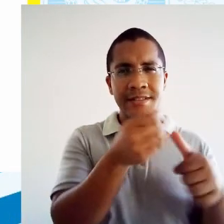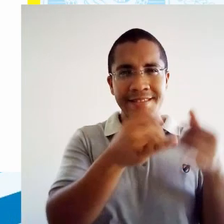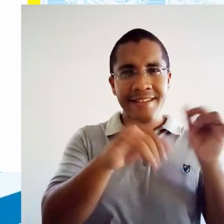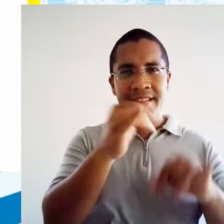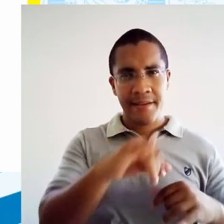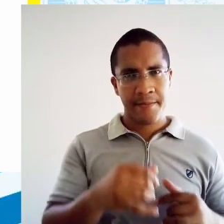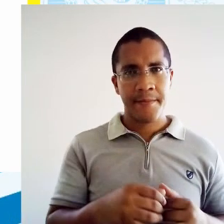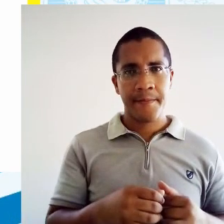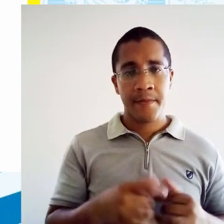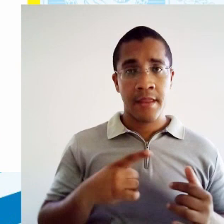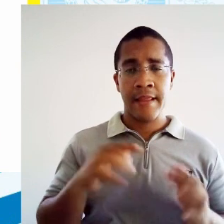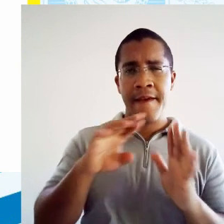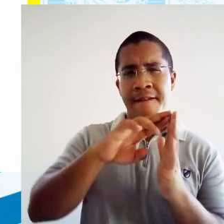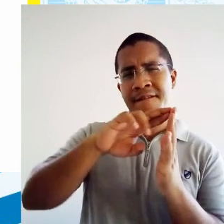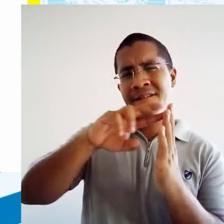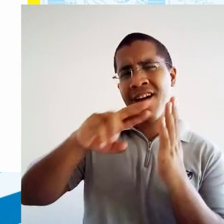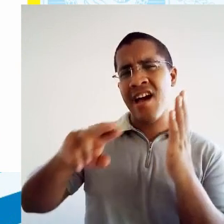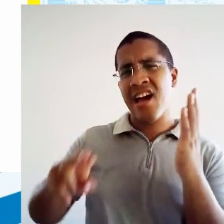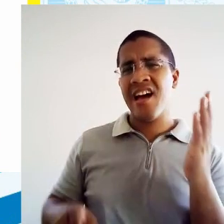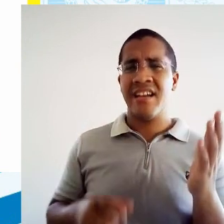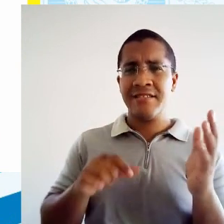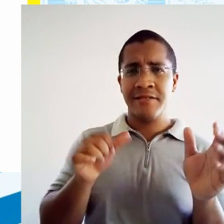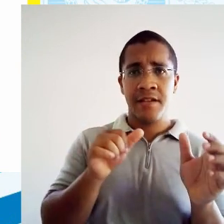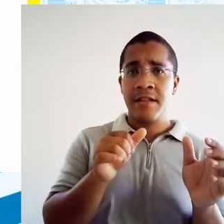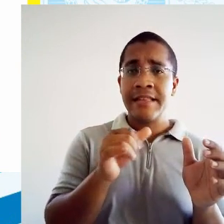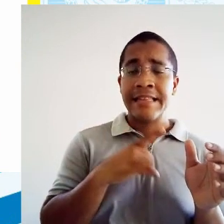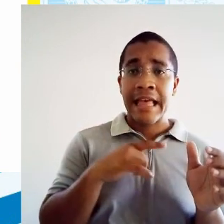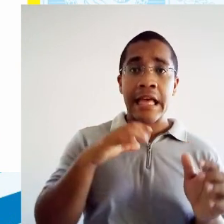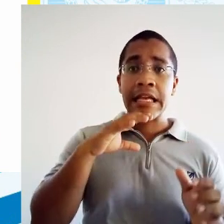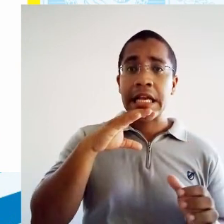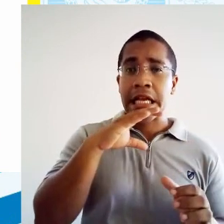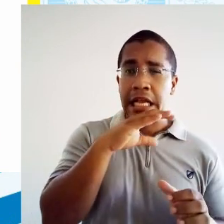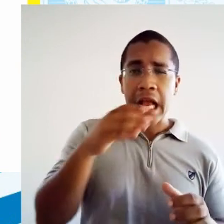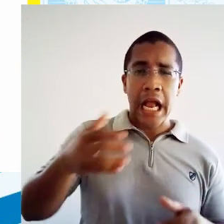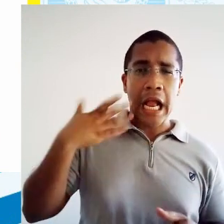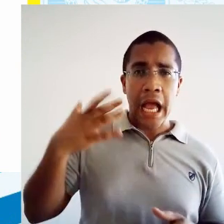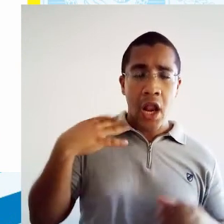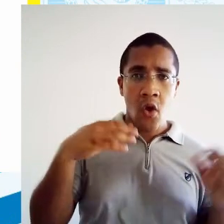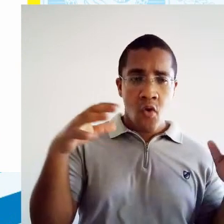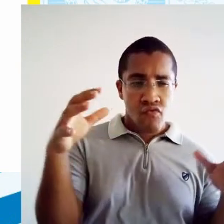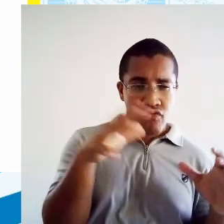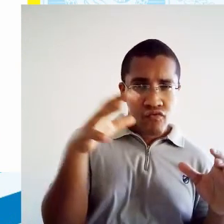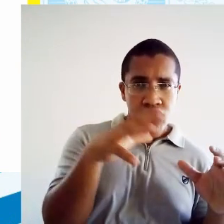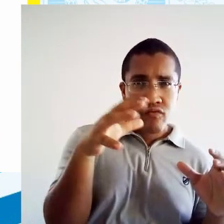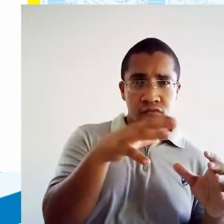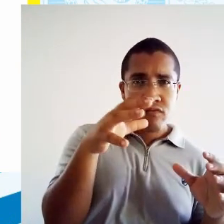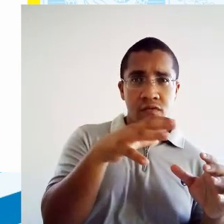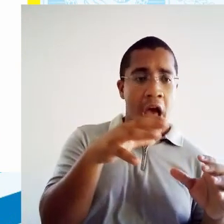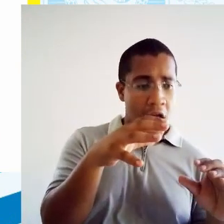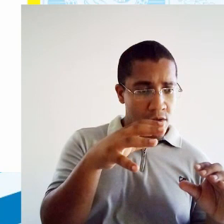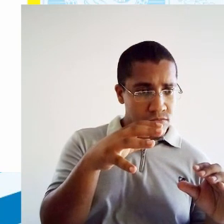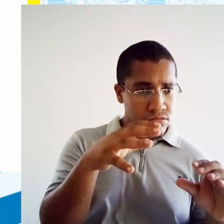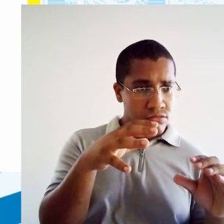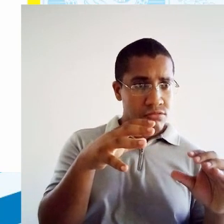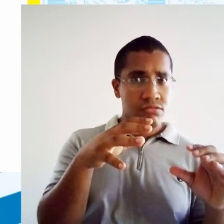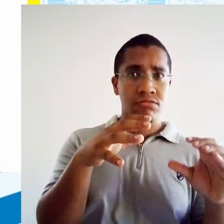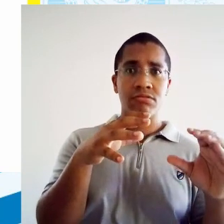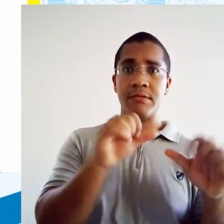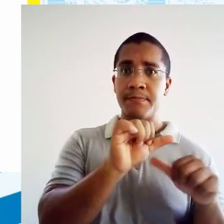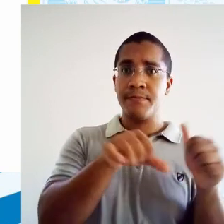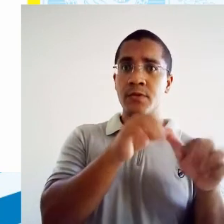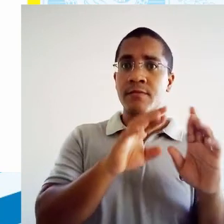Diversas substâncias, ao sofrer aí uma ação do calor, elas vão se transformar, pois recebem